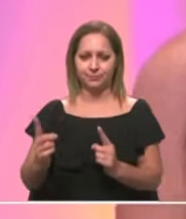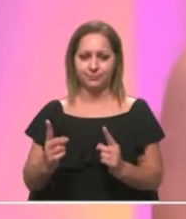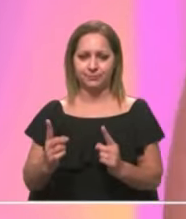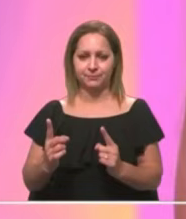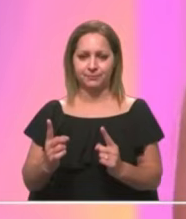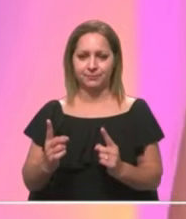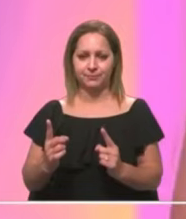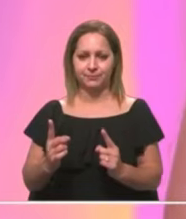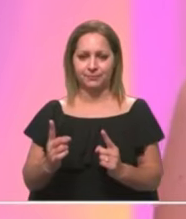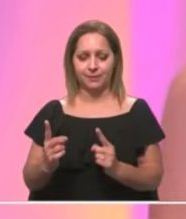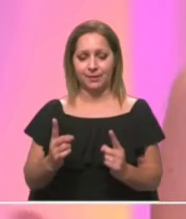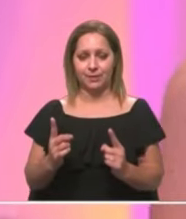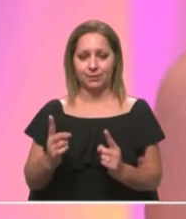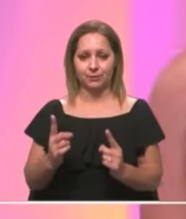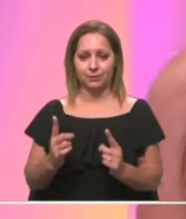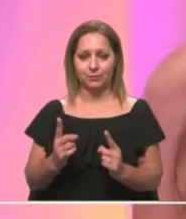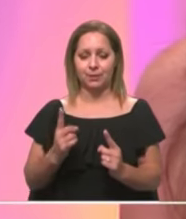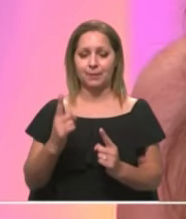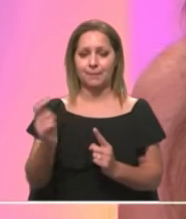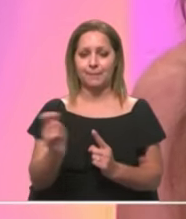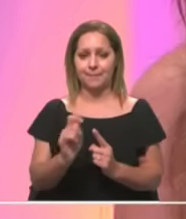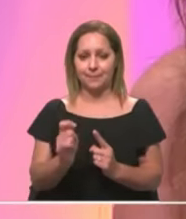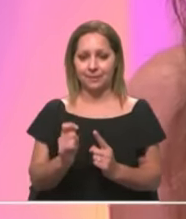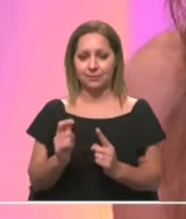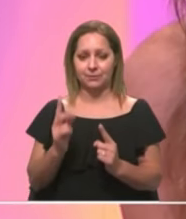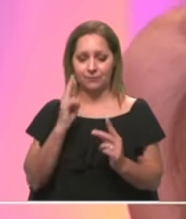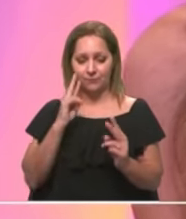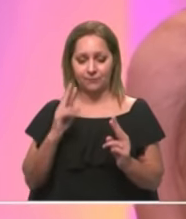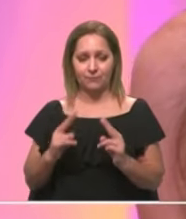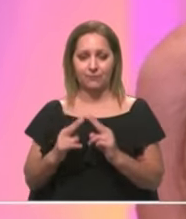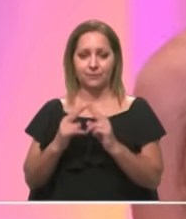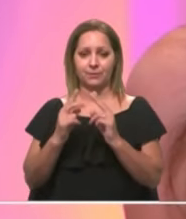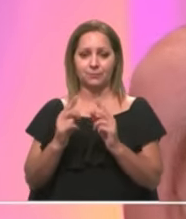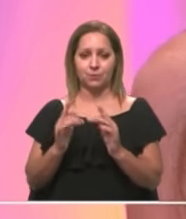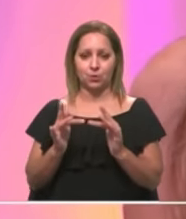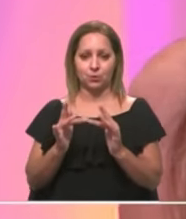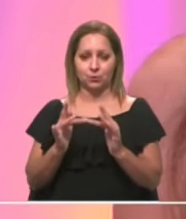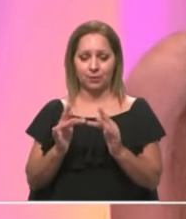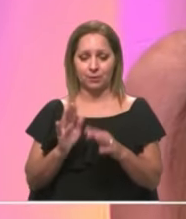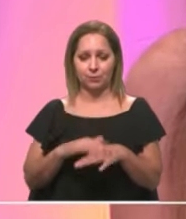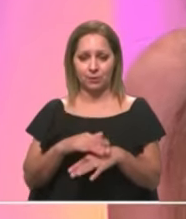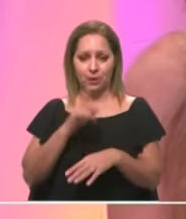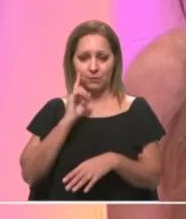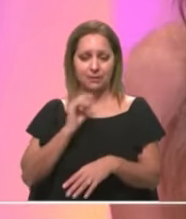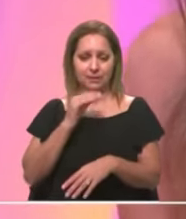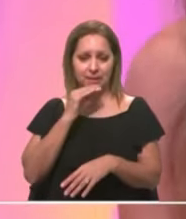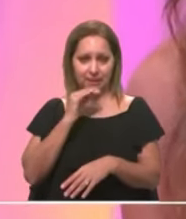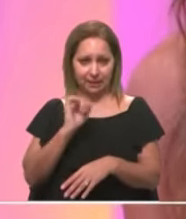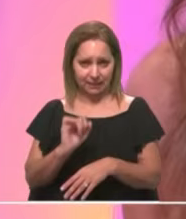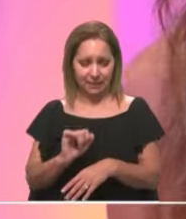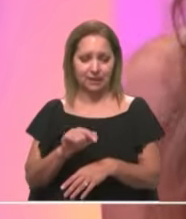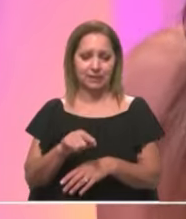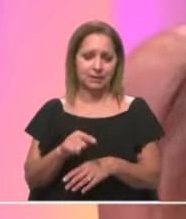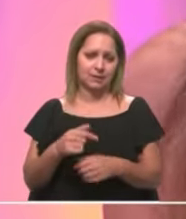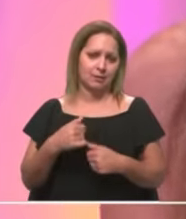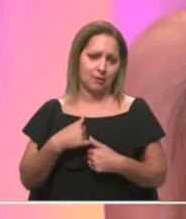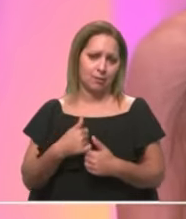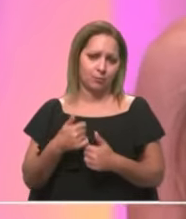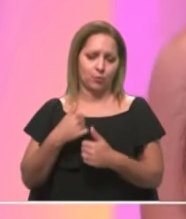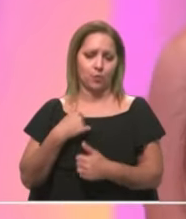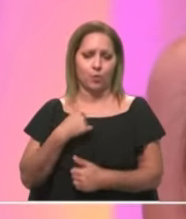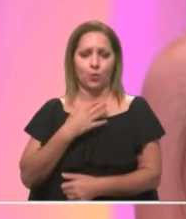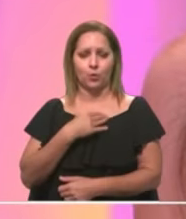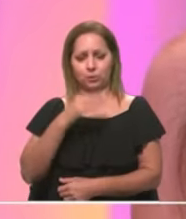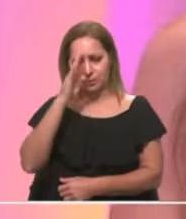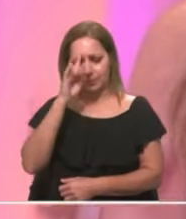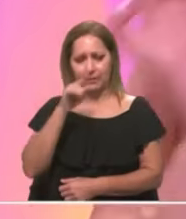ver de mês a mês e que nos faz ter contacto, e ainda bem, porque obviamente eu gosto de saber se ele está bem, obviamente